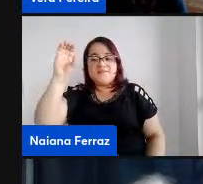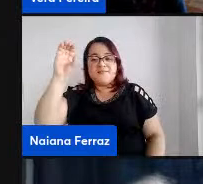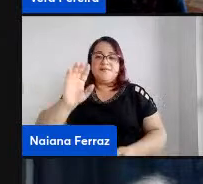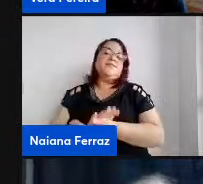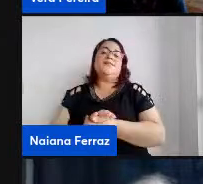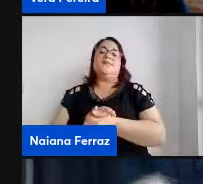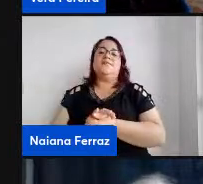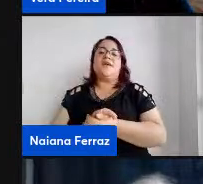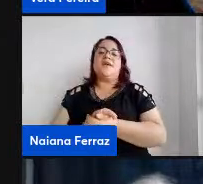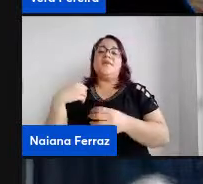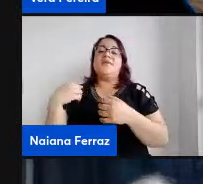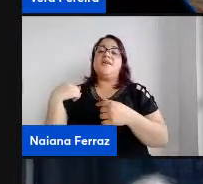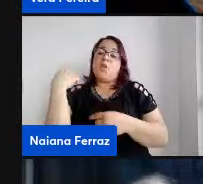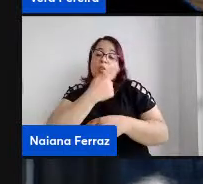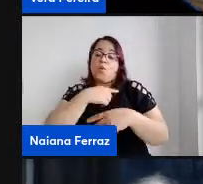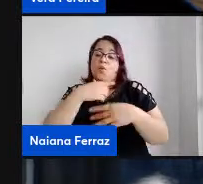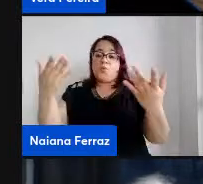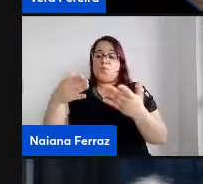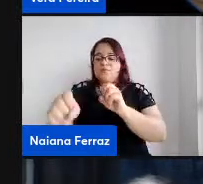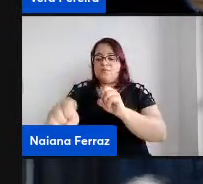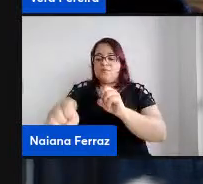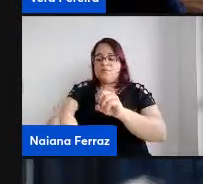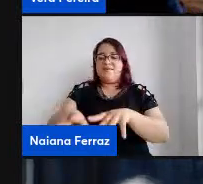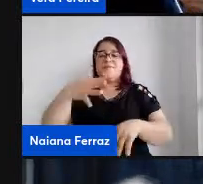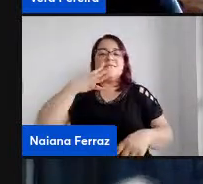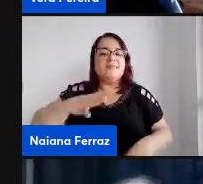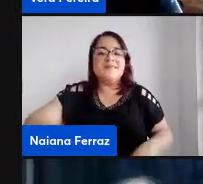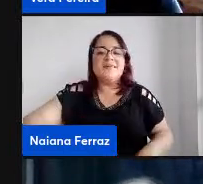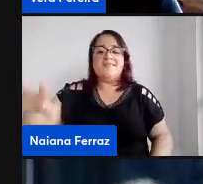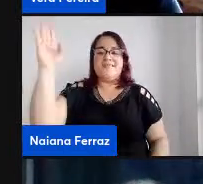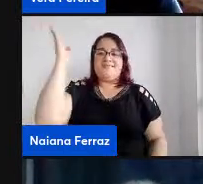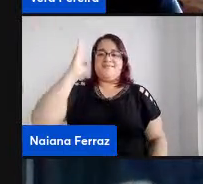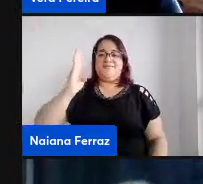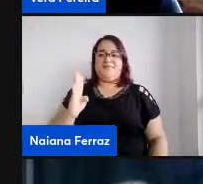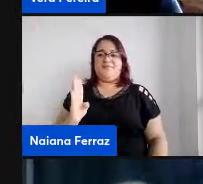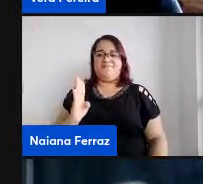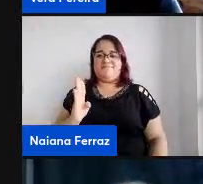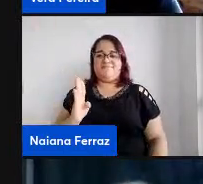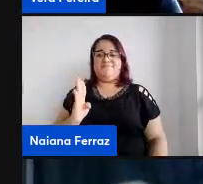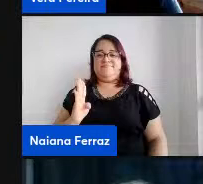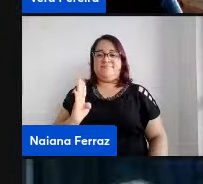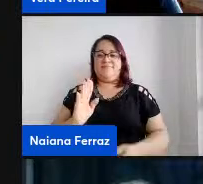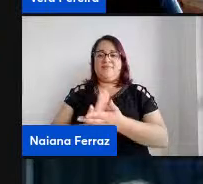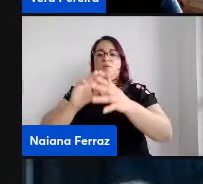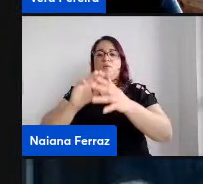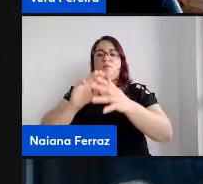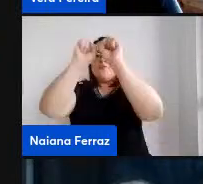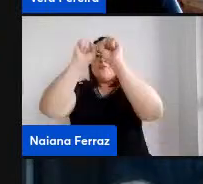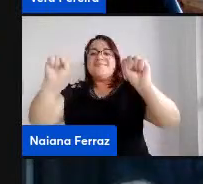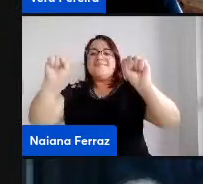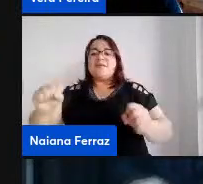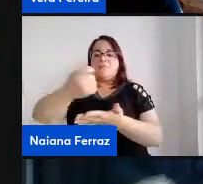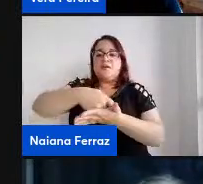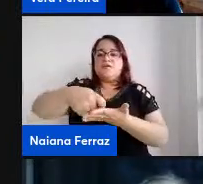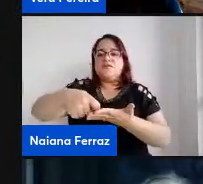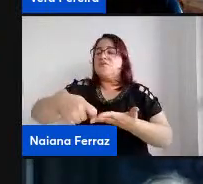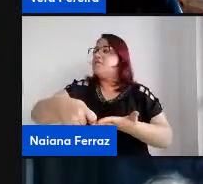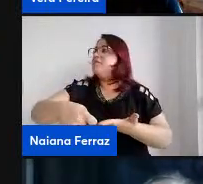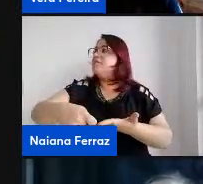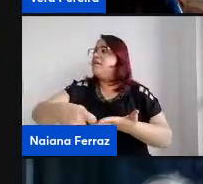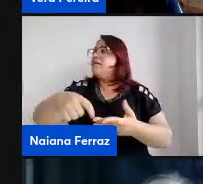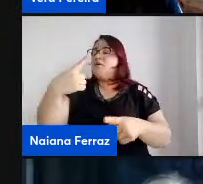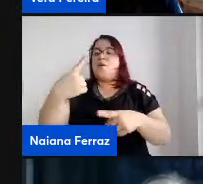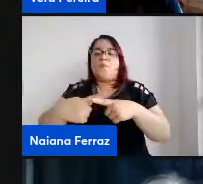crianças brasileiras. O sistema alfabético de escrita. O que é isso? É um modo